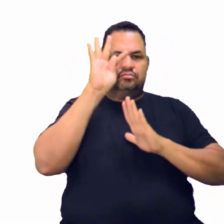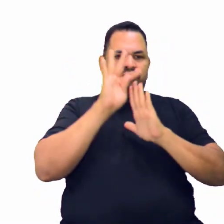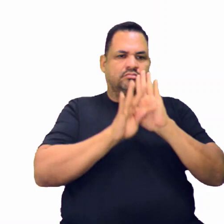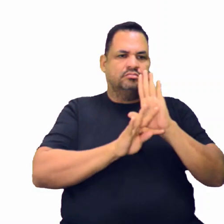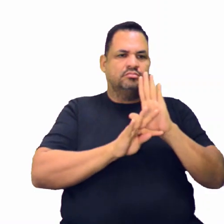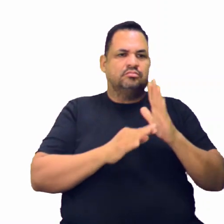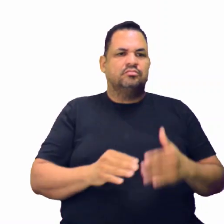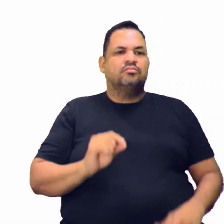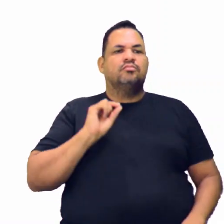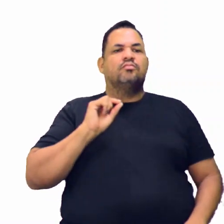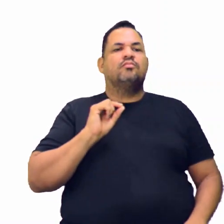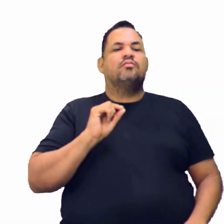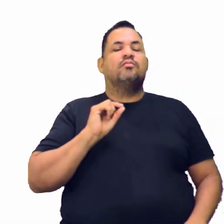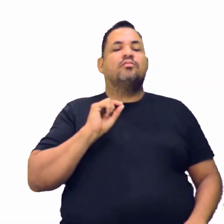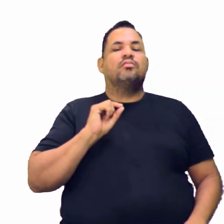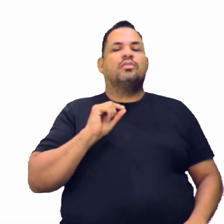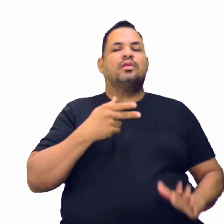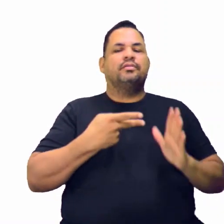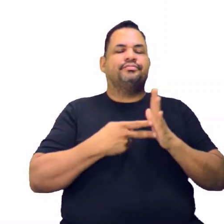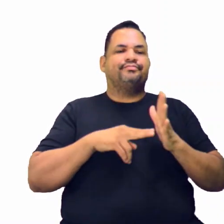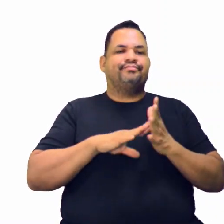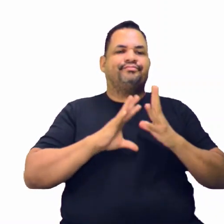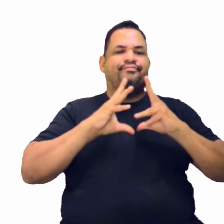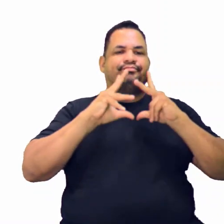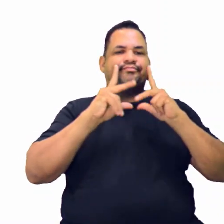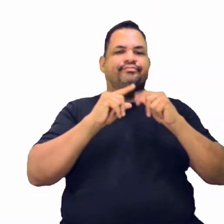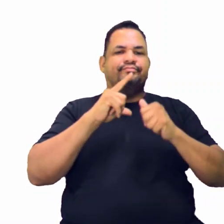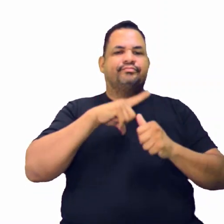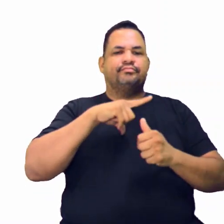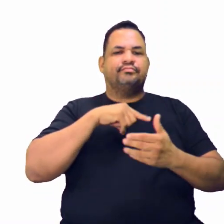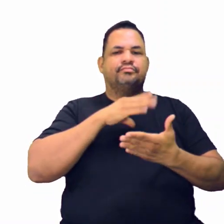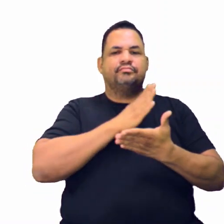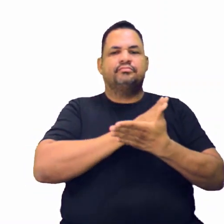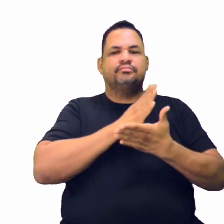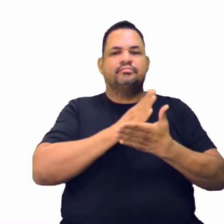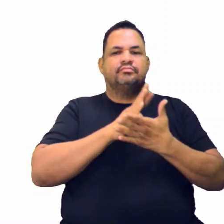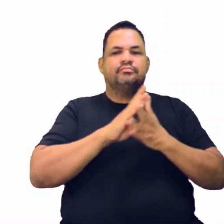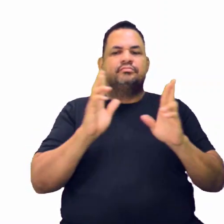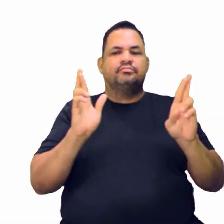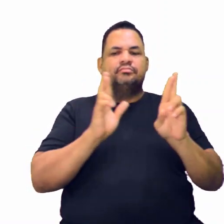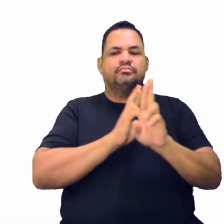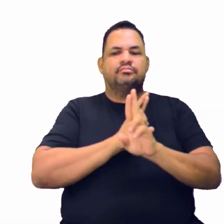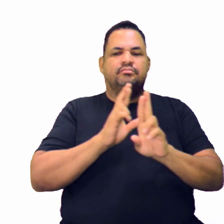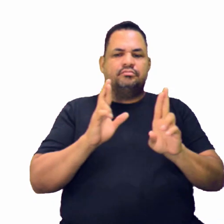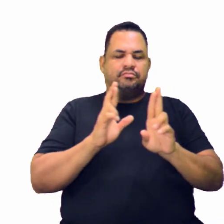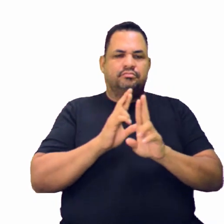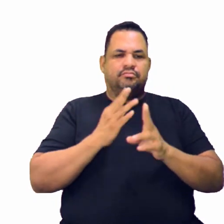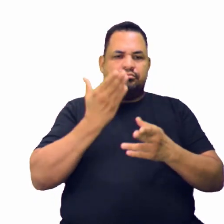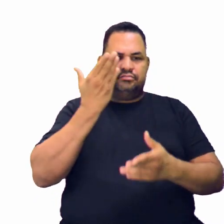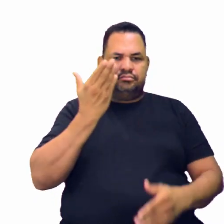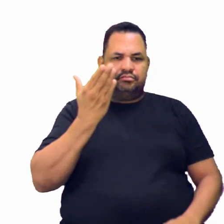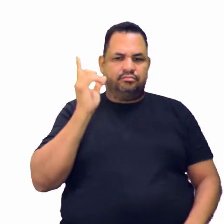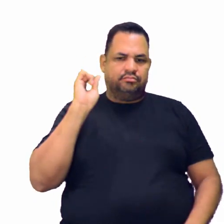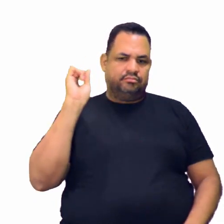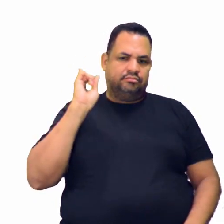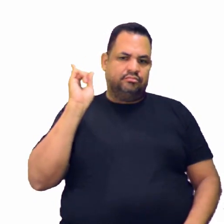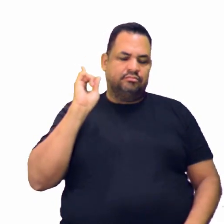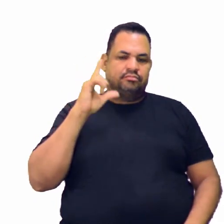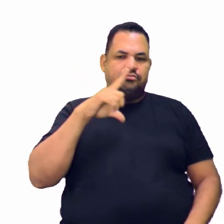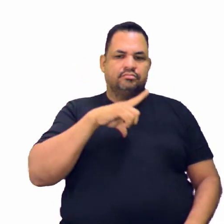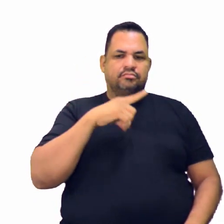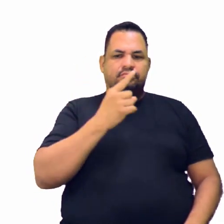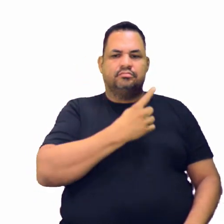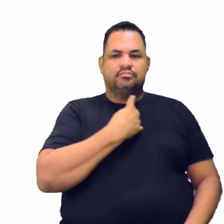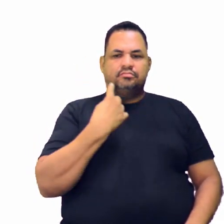O que é texto, né? É um todo composto por partes que se relacionam entre si. Aqui